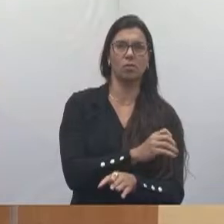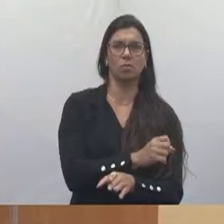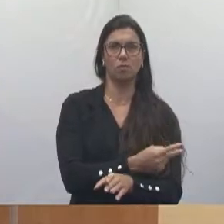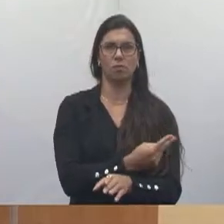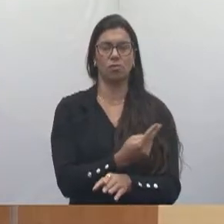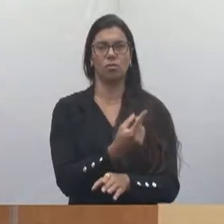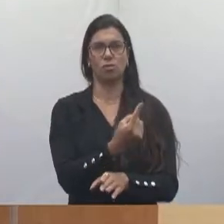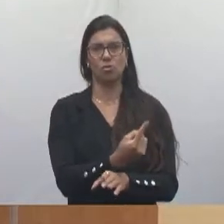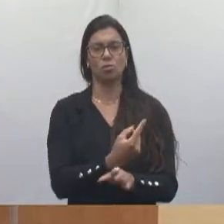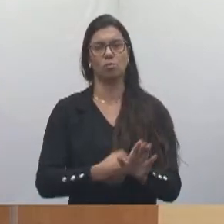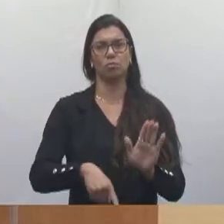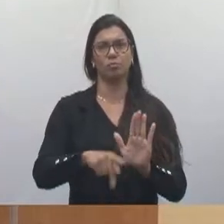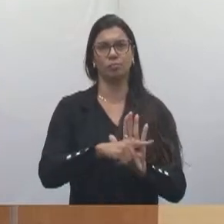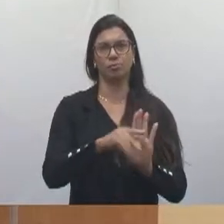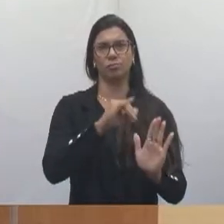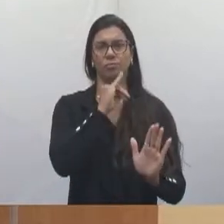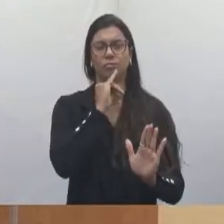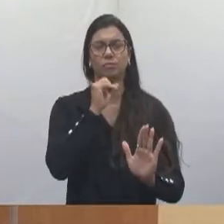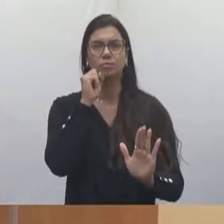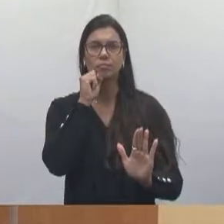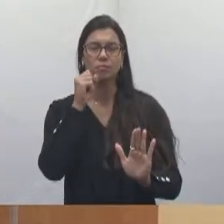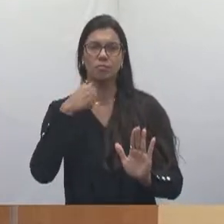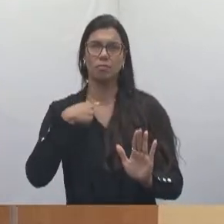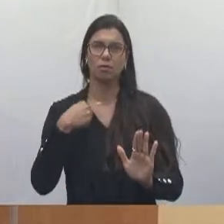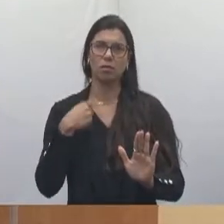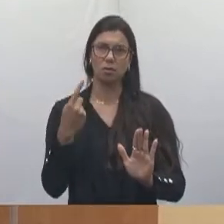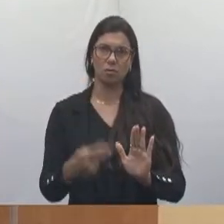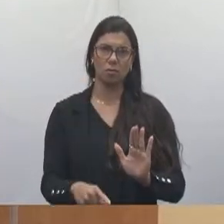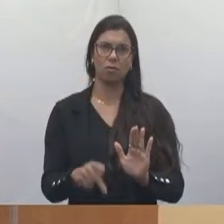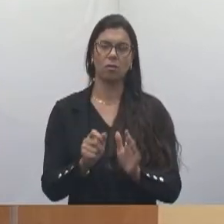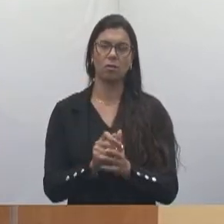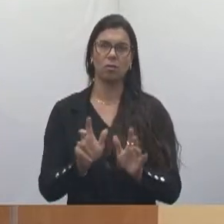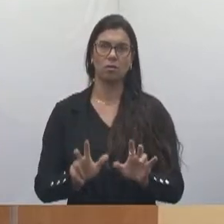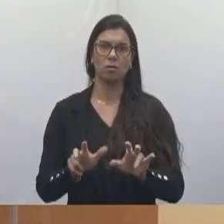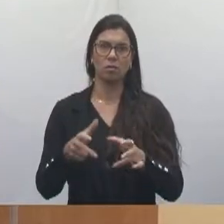Desde 2009 eu estou aqui nessa casa.